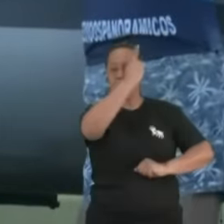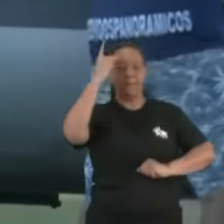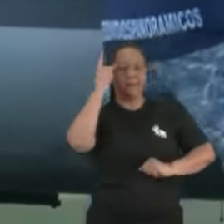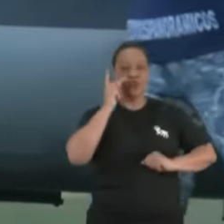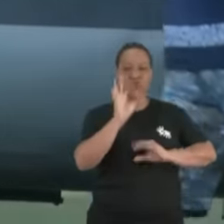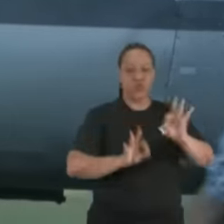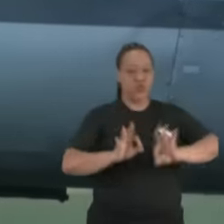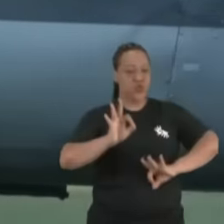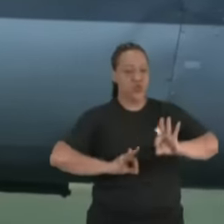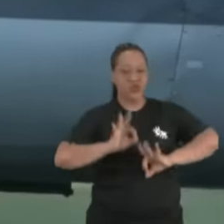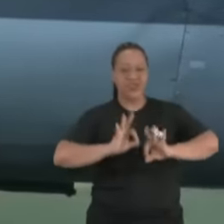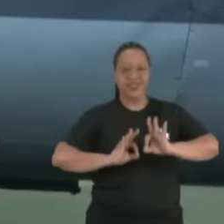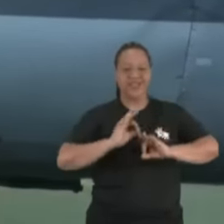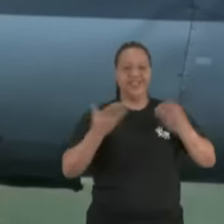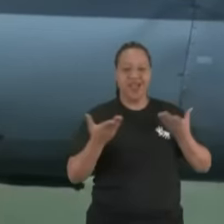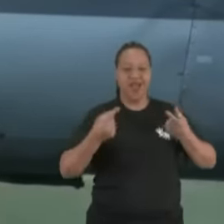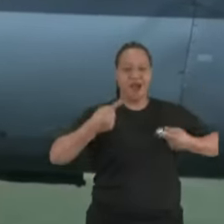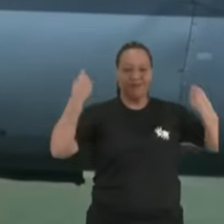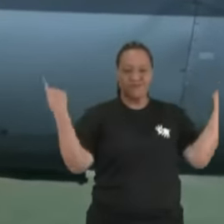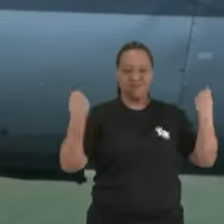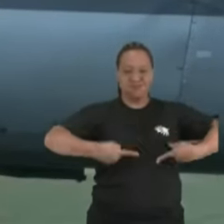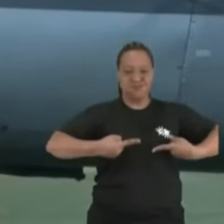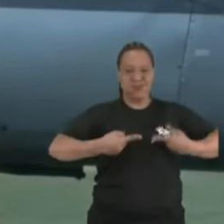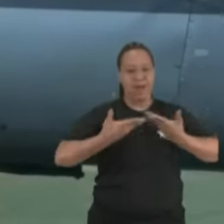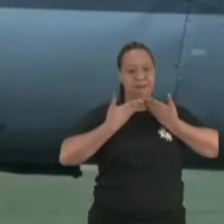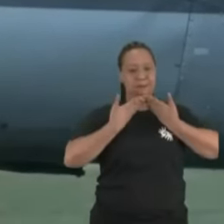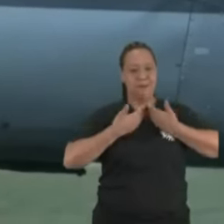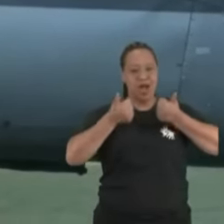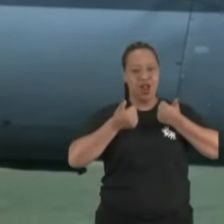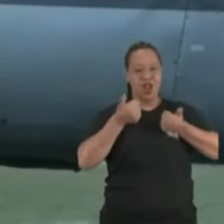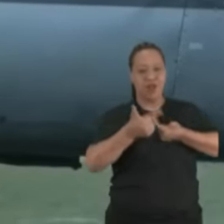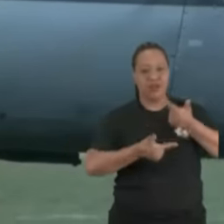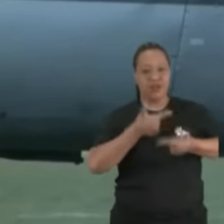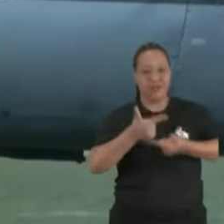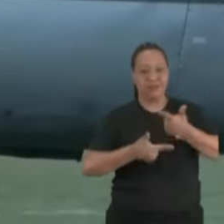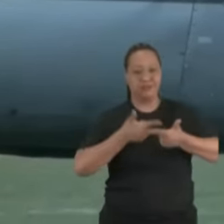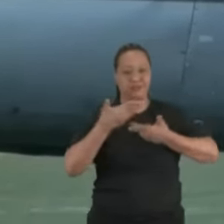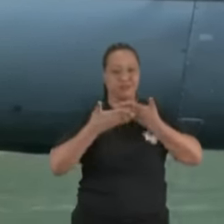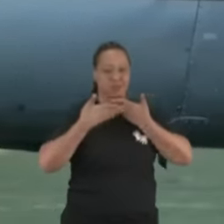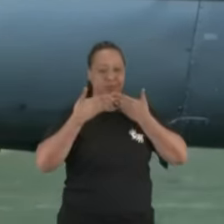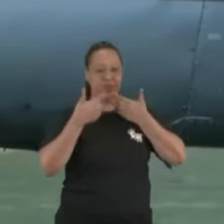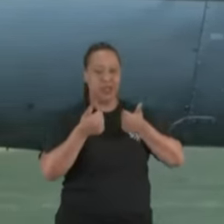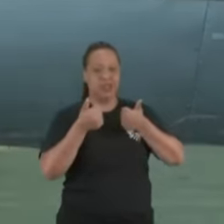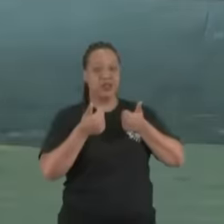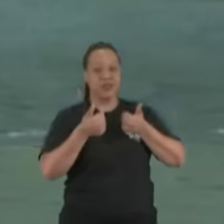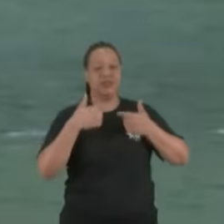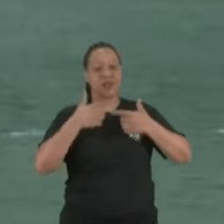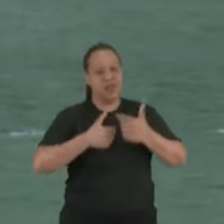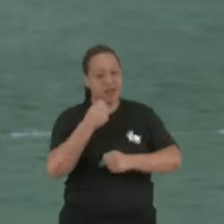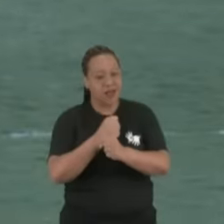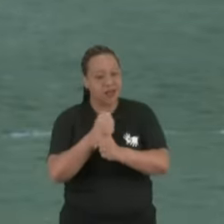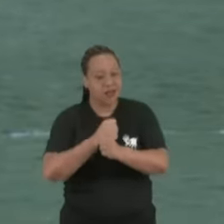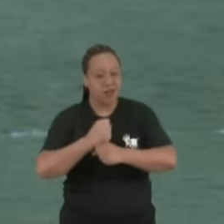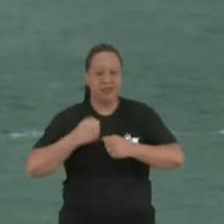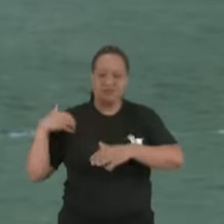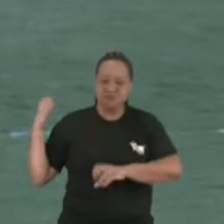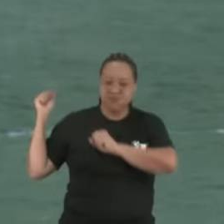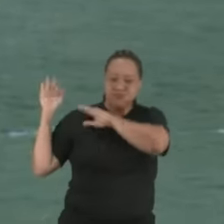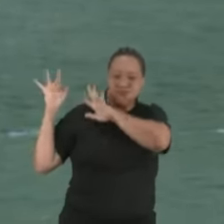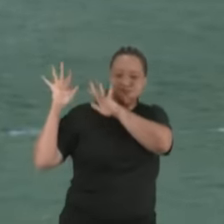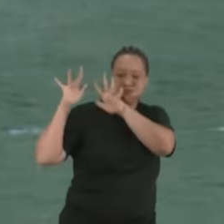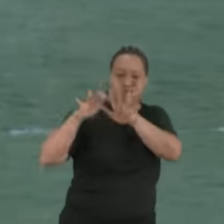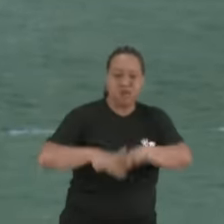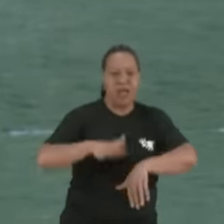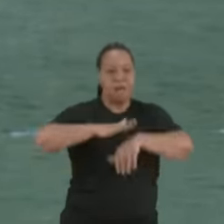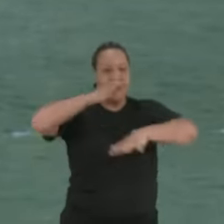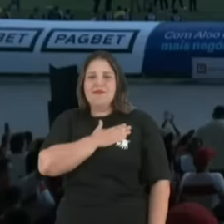organização dessa competição, que a cada ano melhora, a cada ano se aperfeiçoa, a cada ano traz mais torcedores ao estádio,